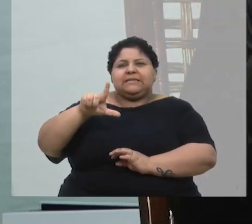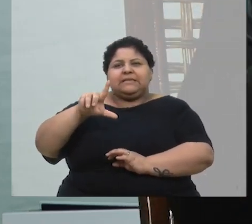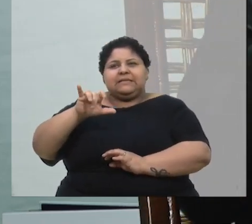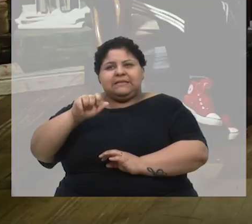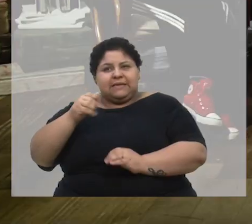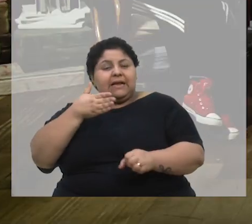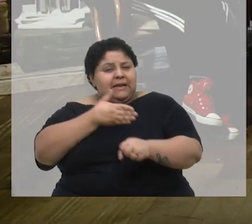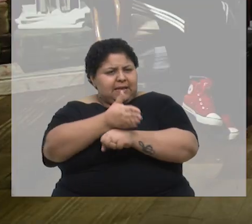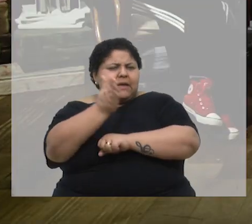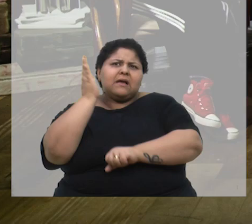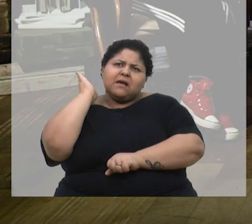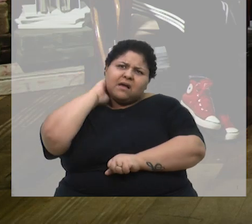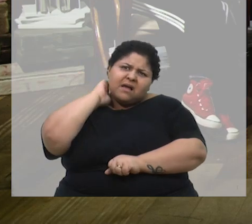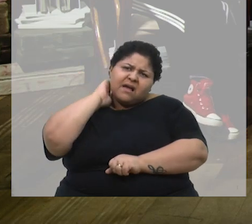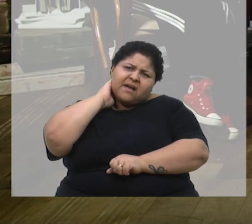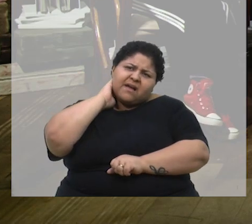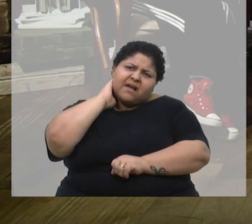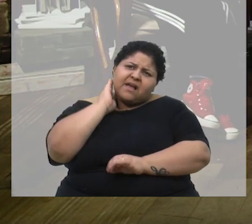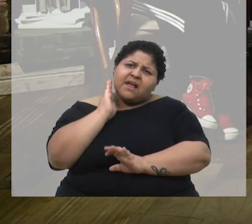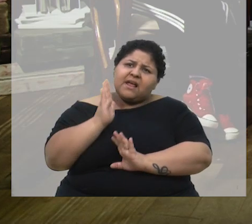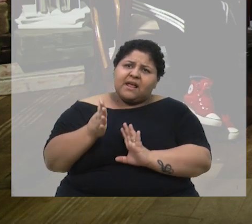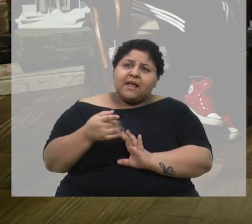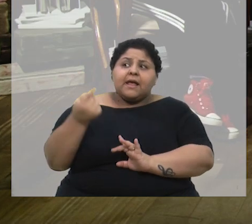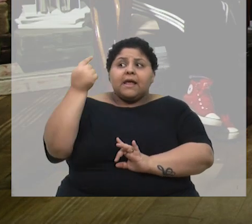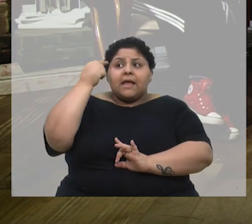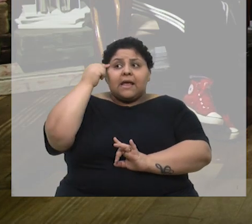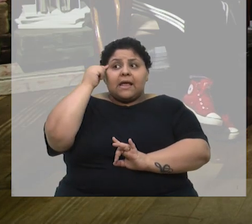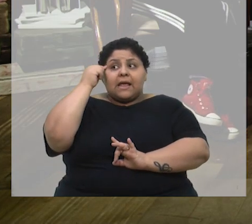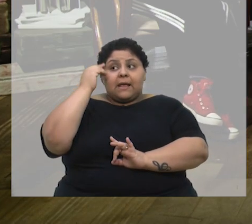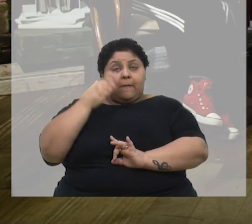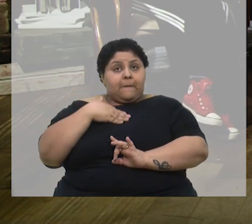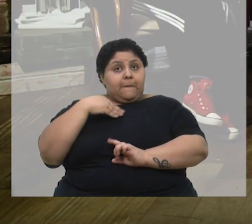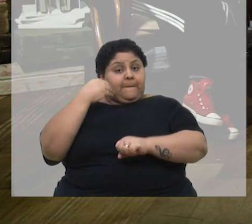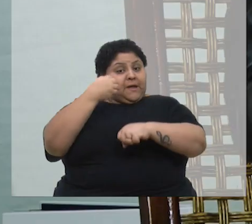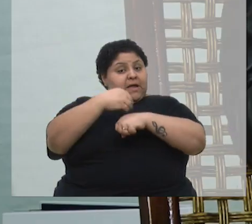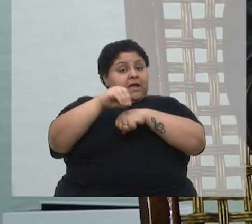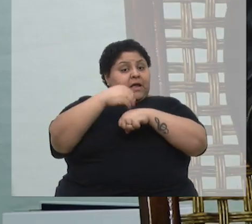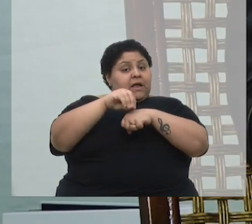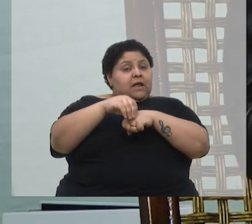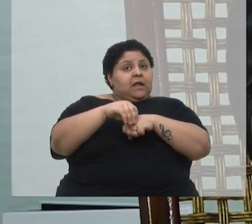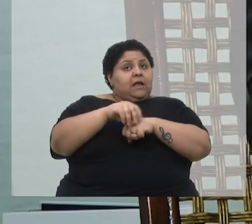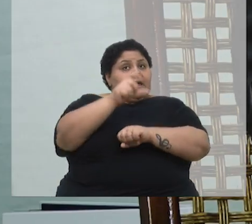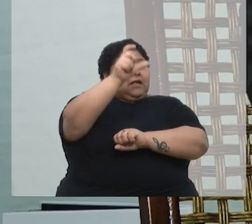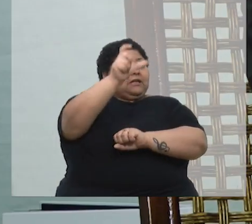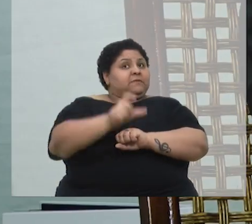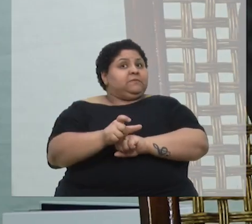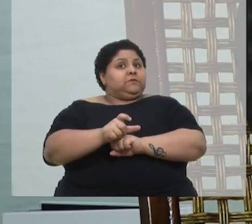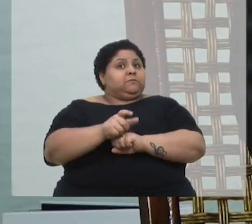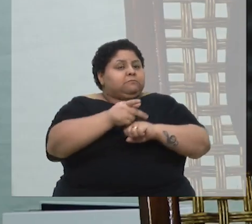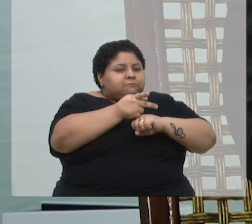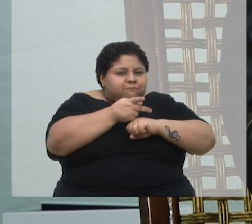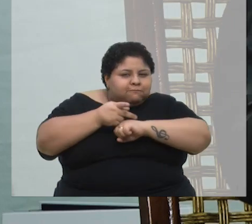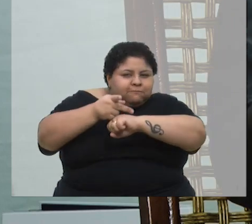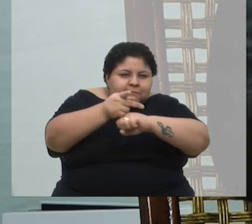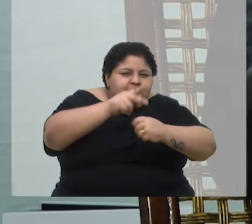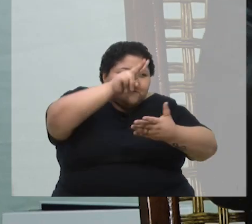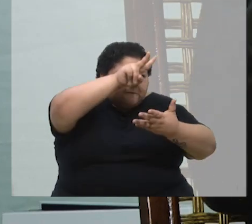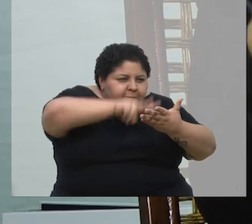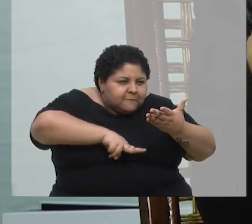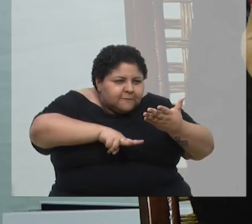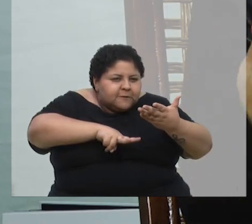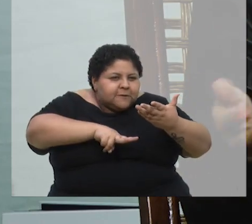de bate-papo também. Então, eu acho que a ideia e a minha sugestão é isso, que as